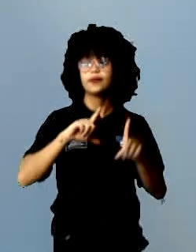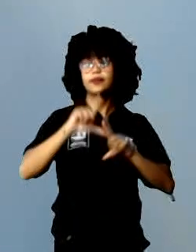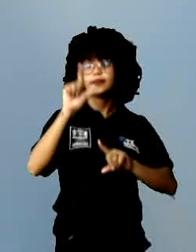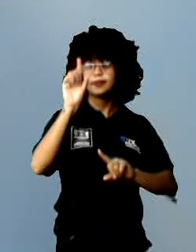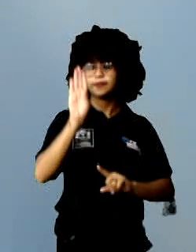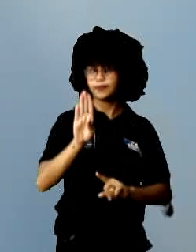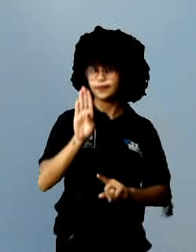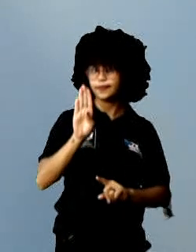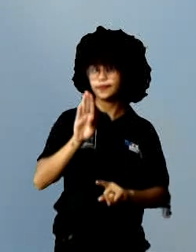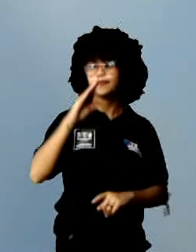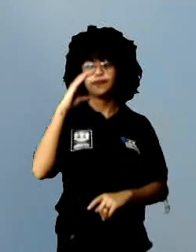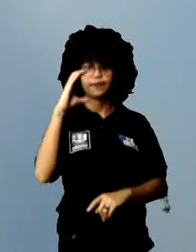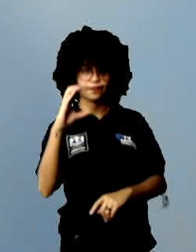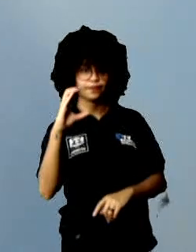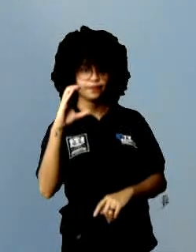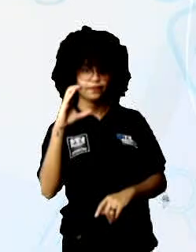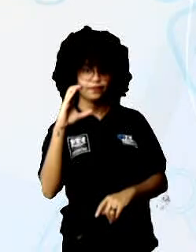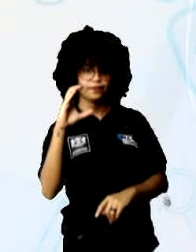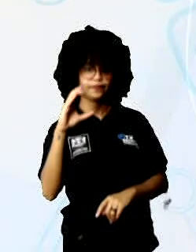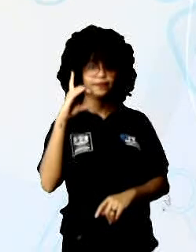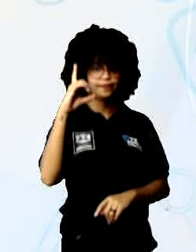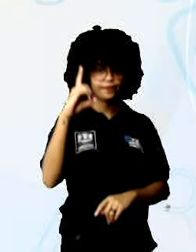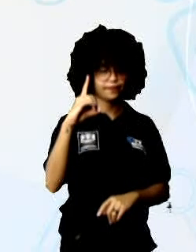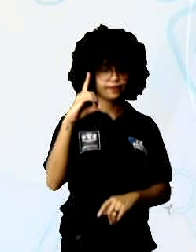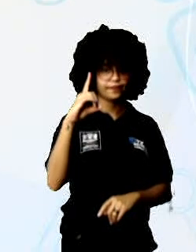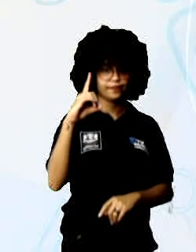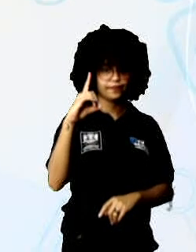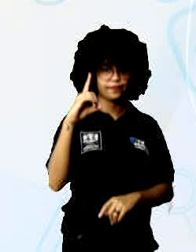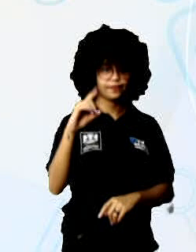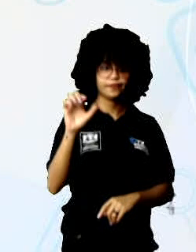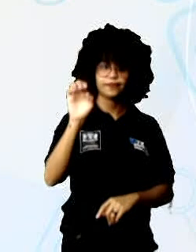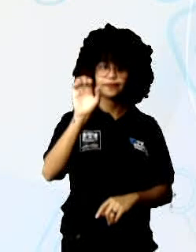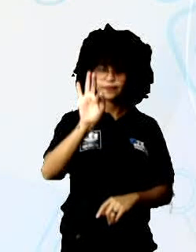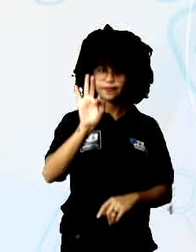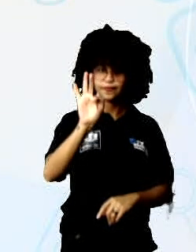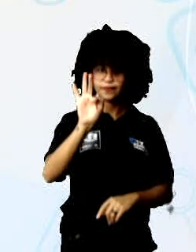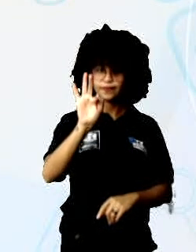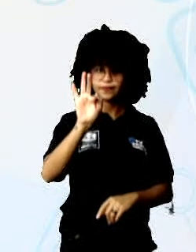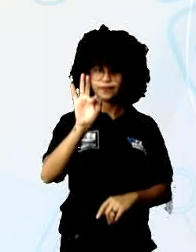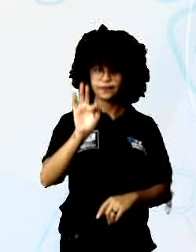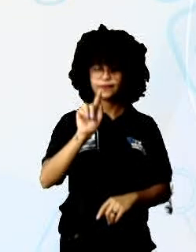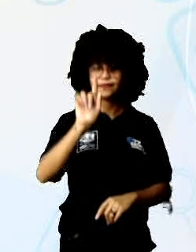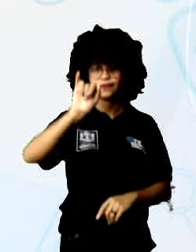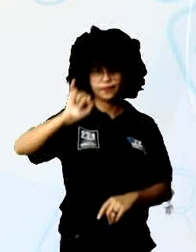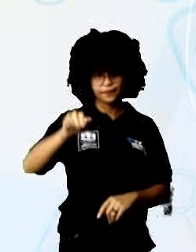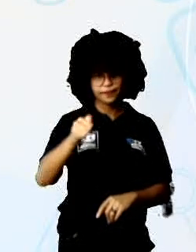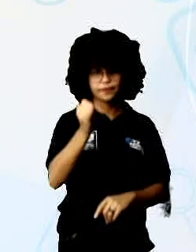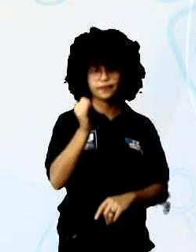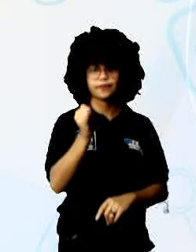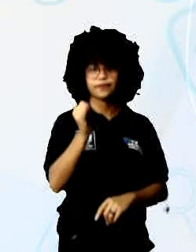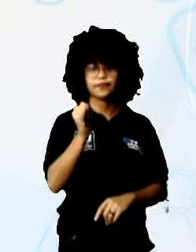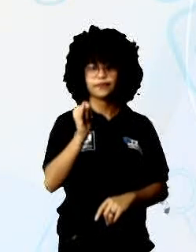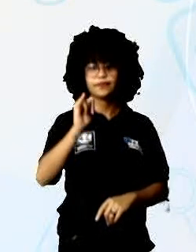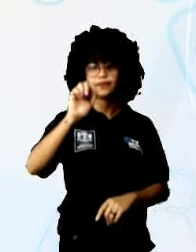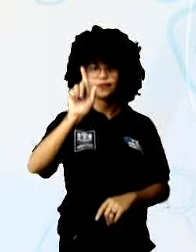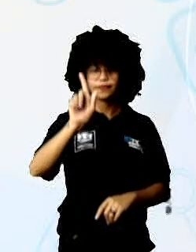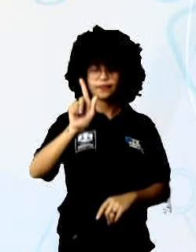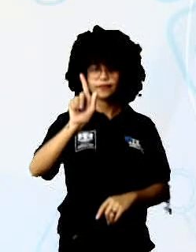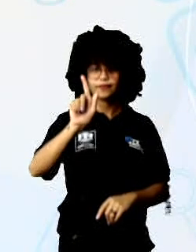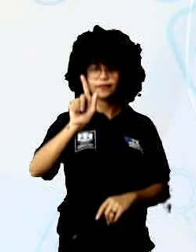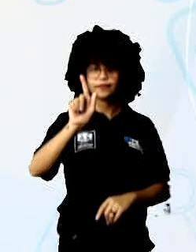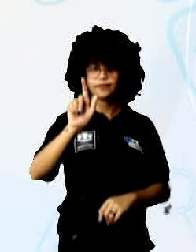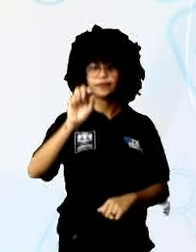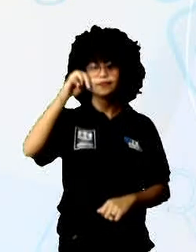b c c d e f g j Z